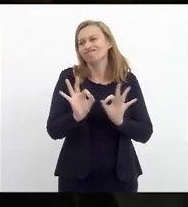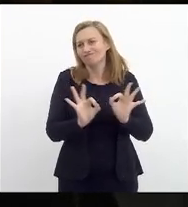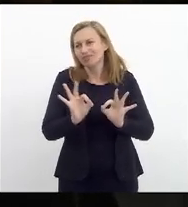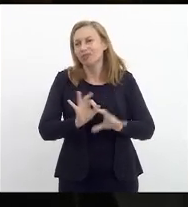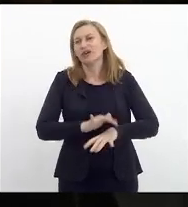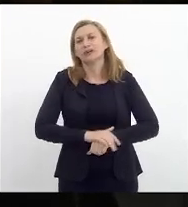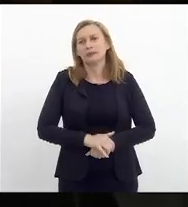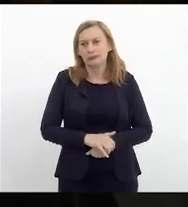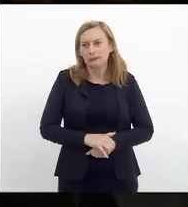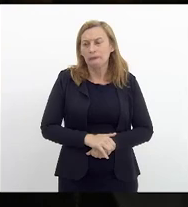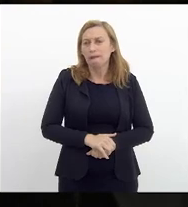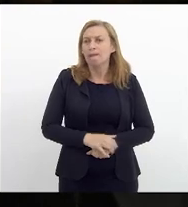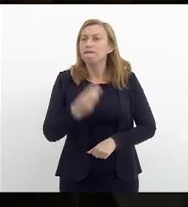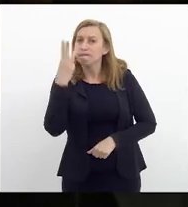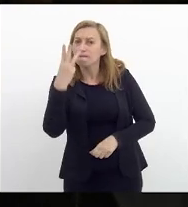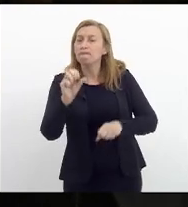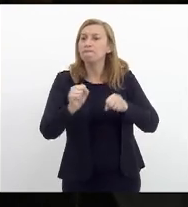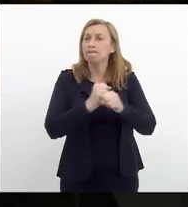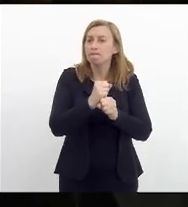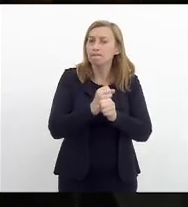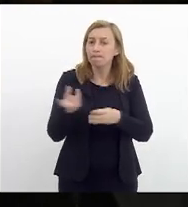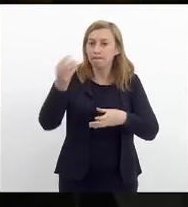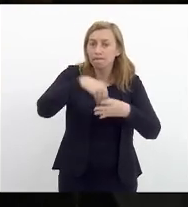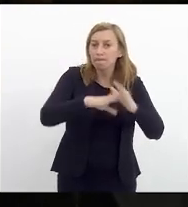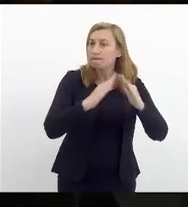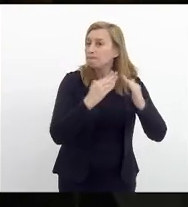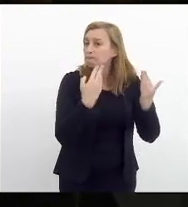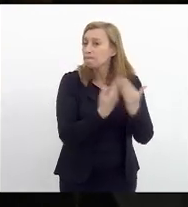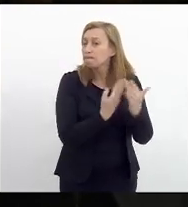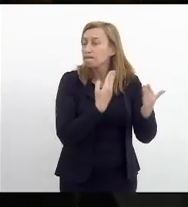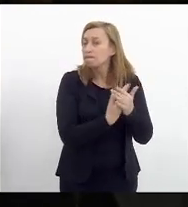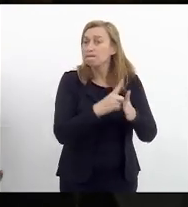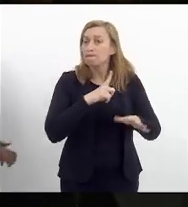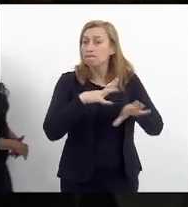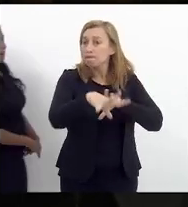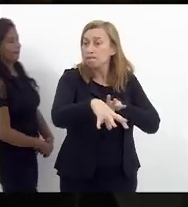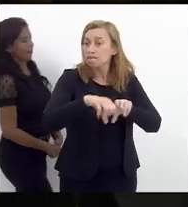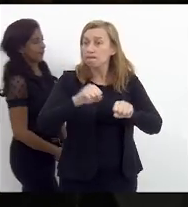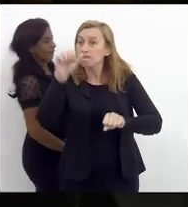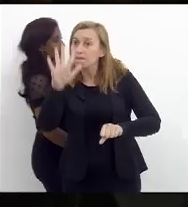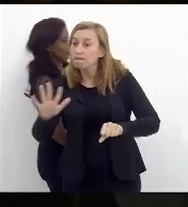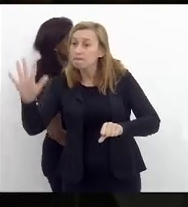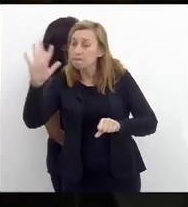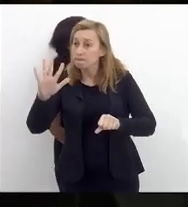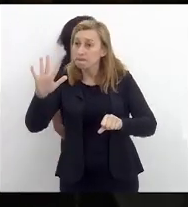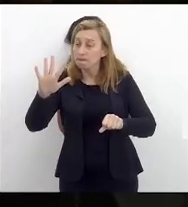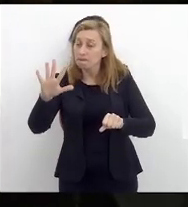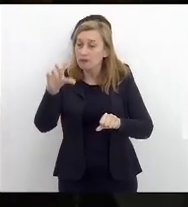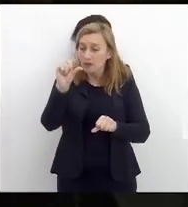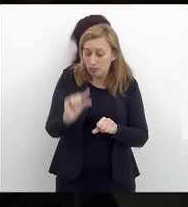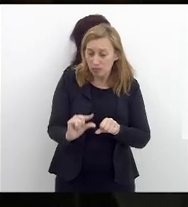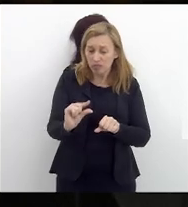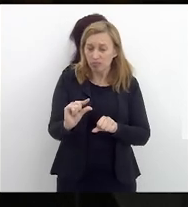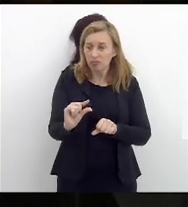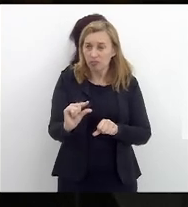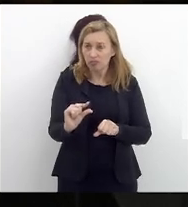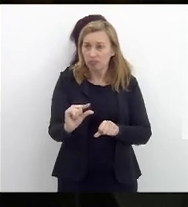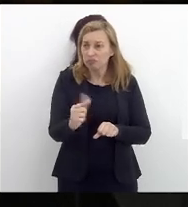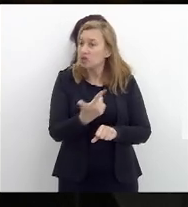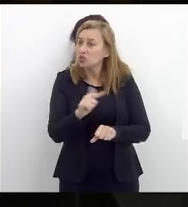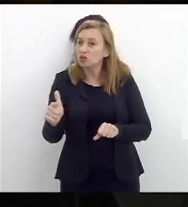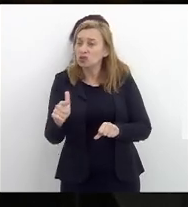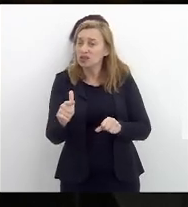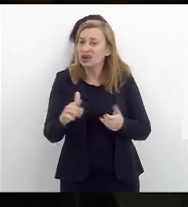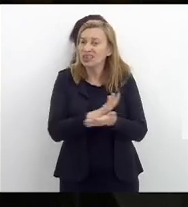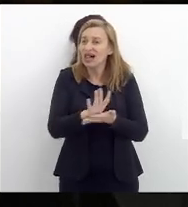estudantes. Ficar 3 anos na escola, ter uma formação geral aligerada, mínima, e não ter